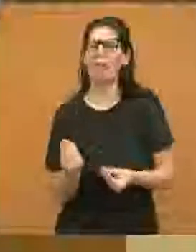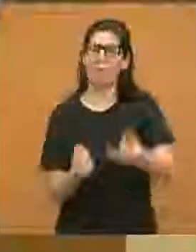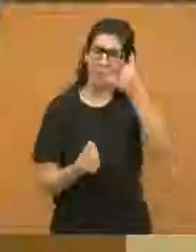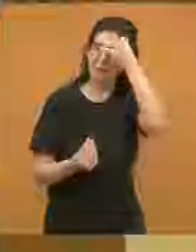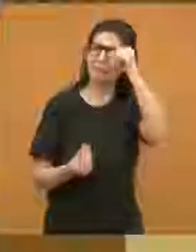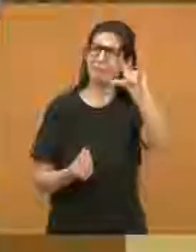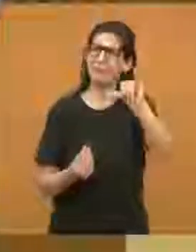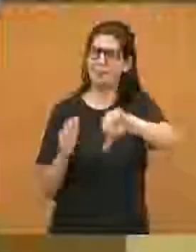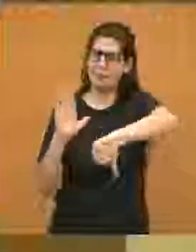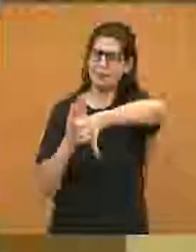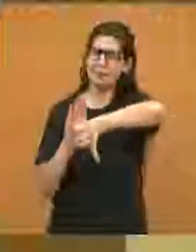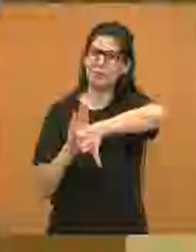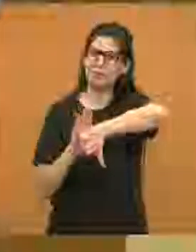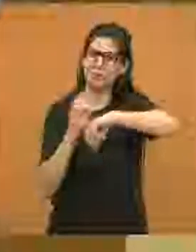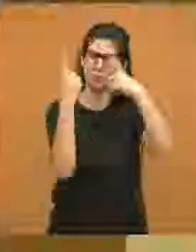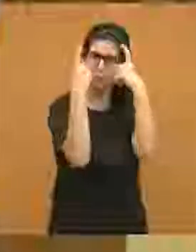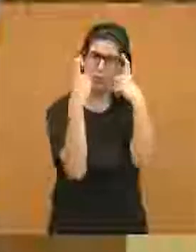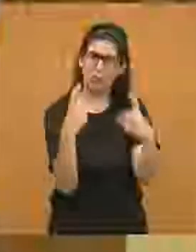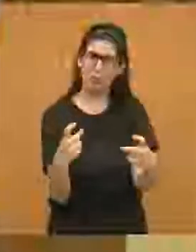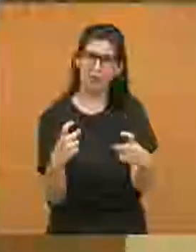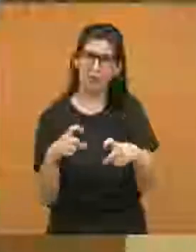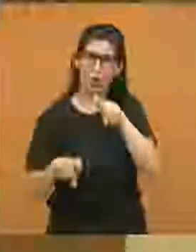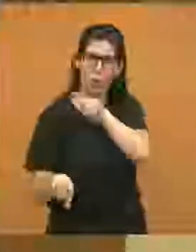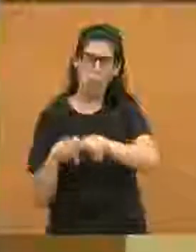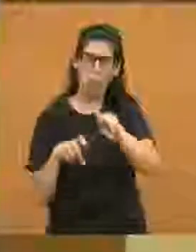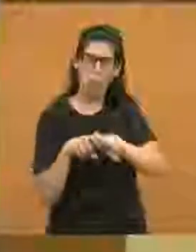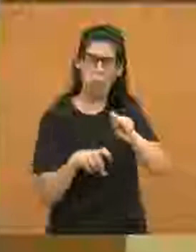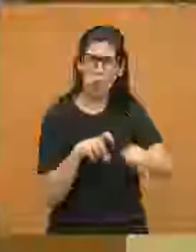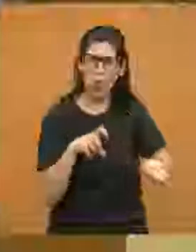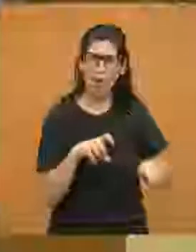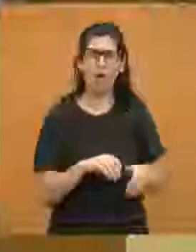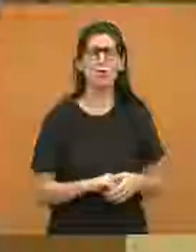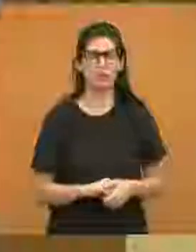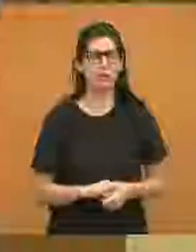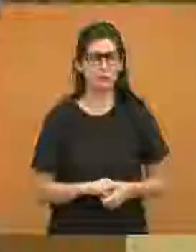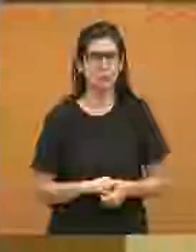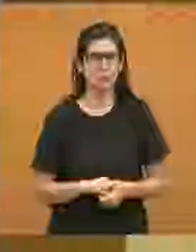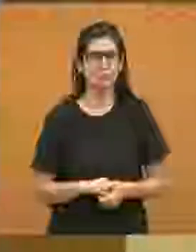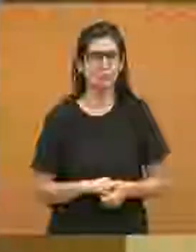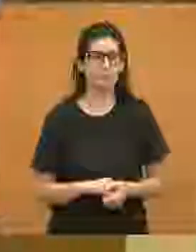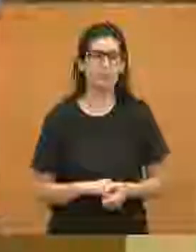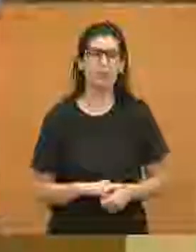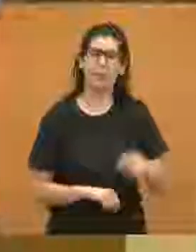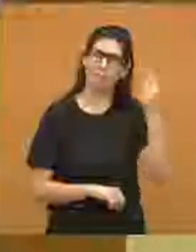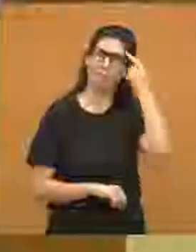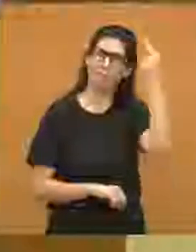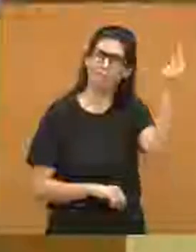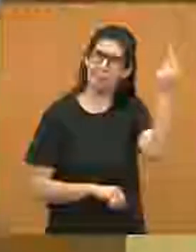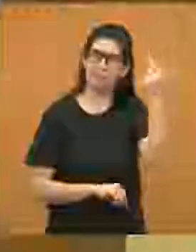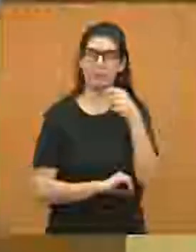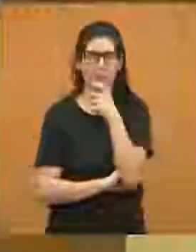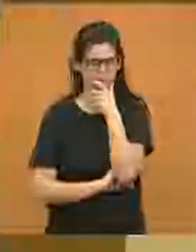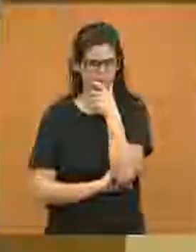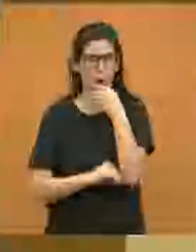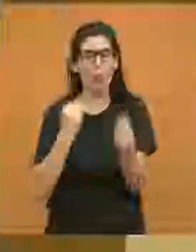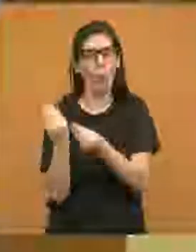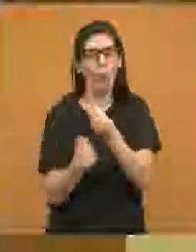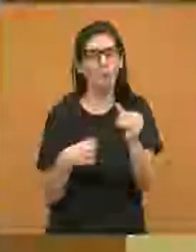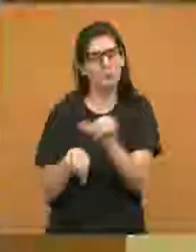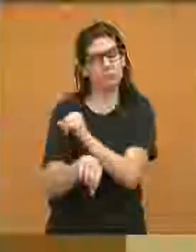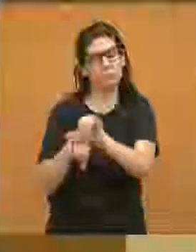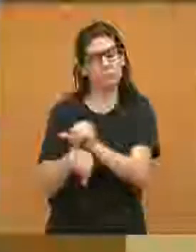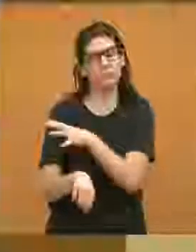vida. Então eu quero, ao instituir esse dia, fazer com que a nossa cidade